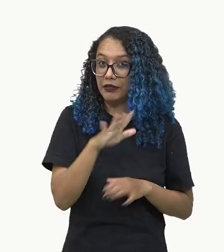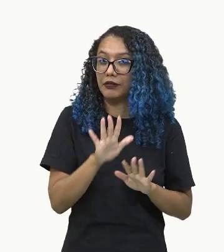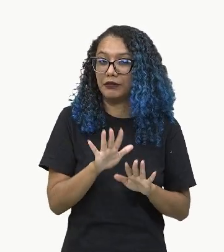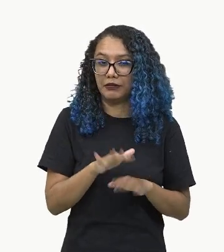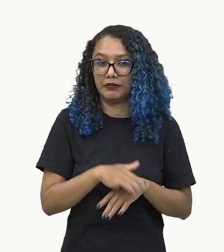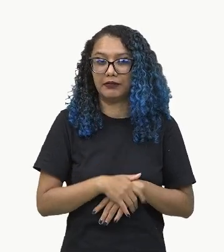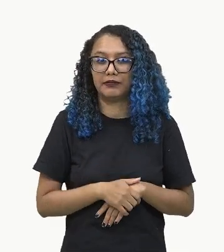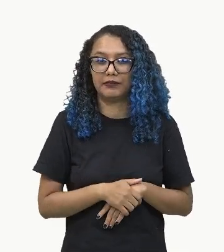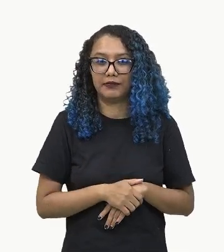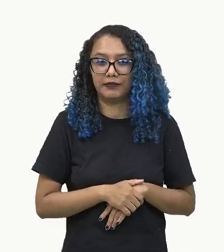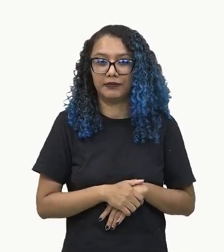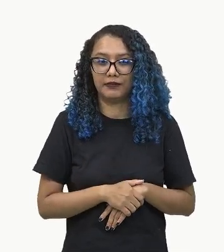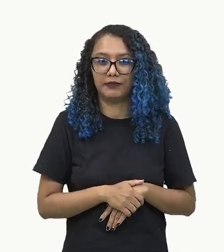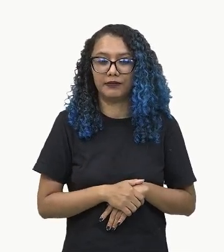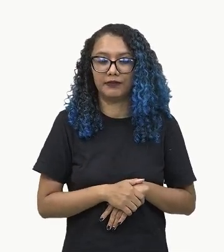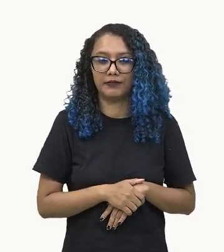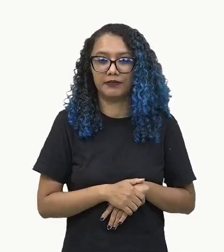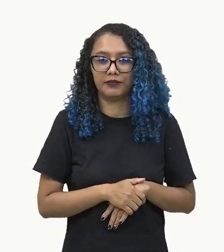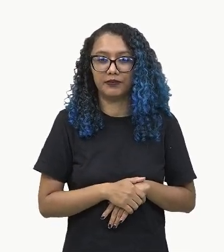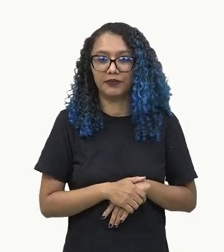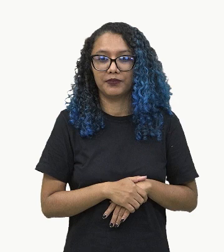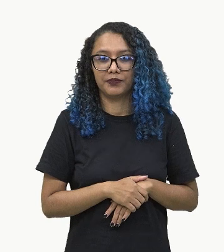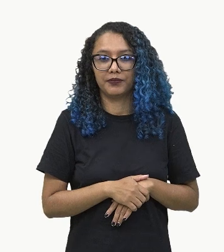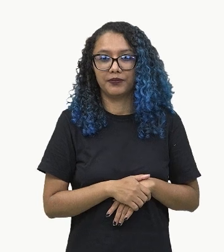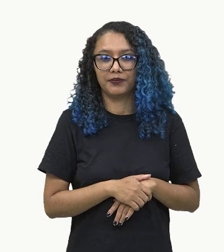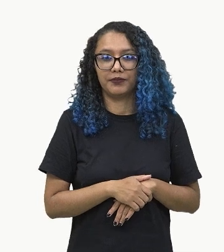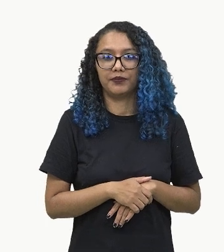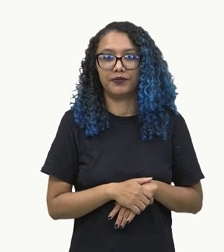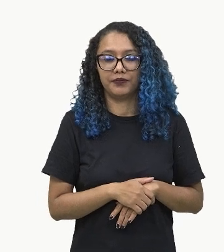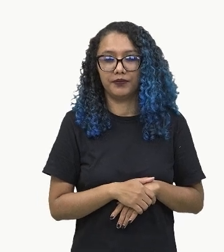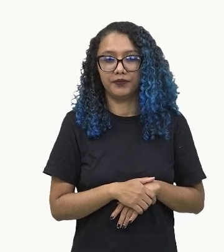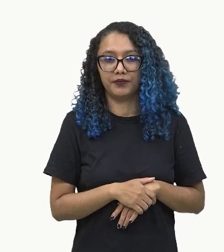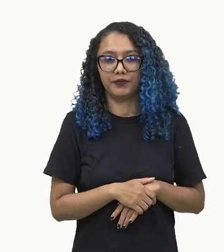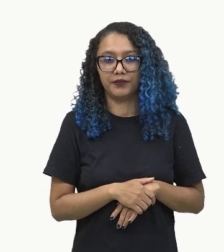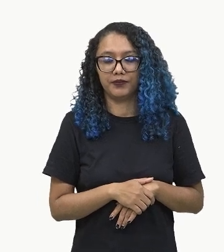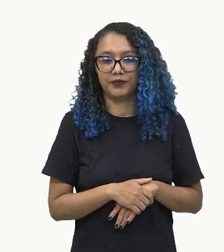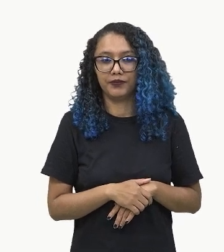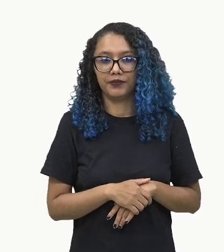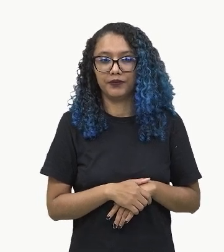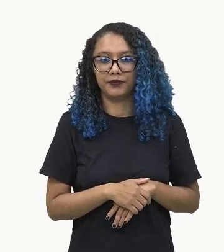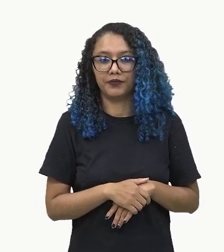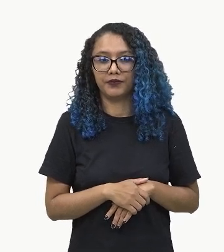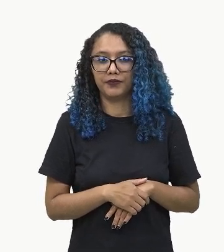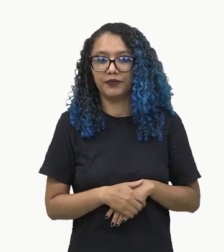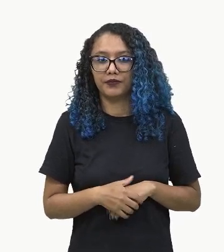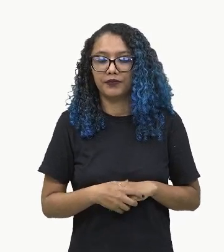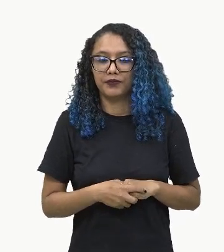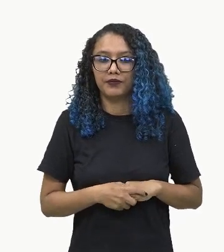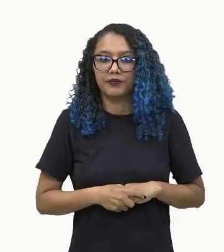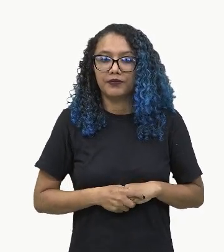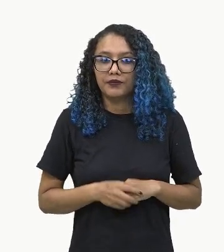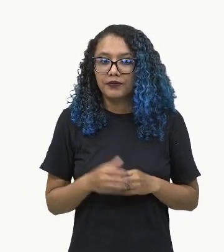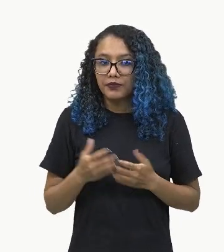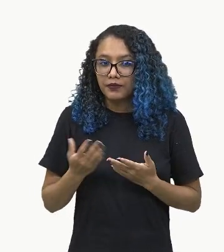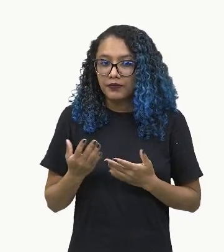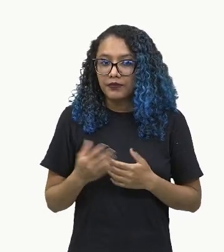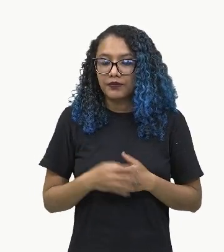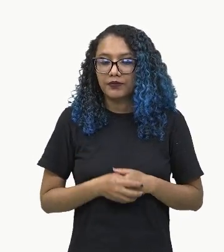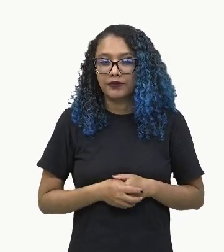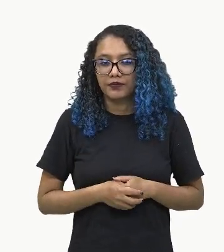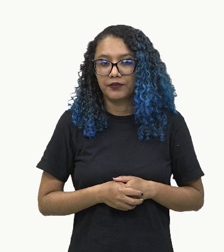aqui. Ó, agora eu vou colocar um número com uma letra.